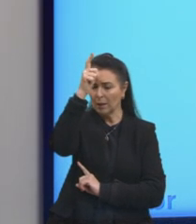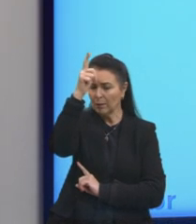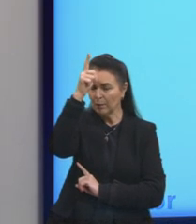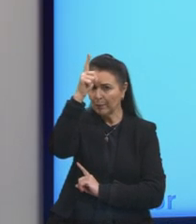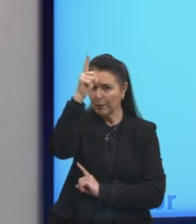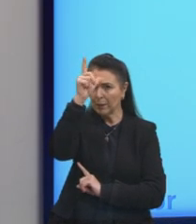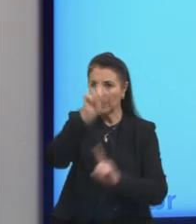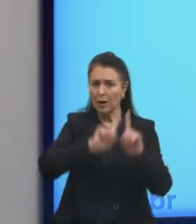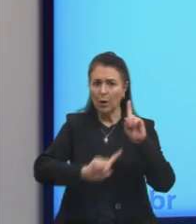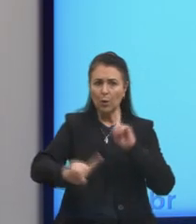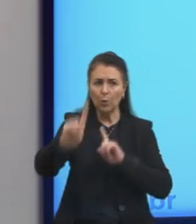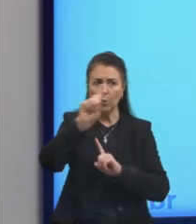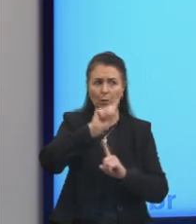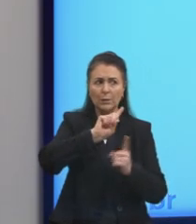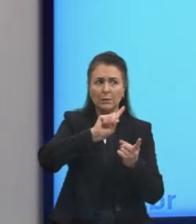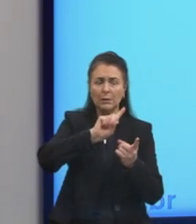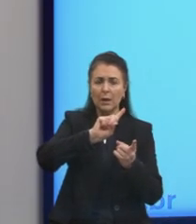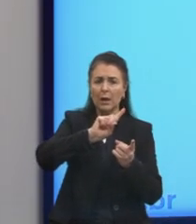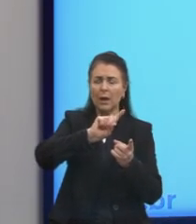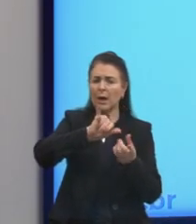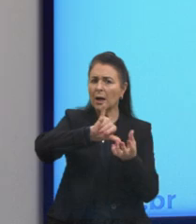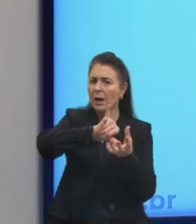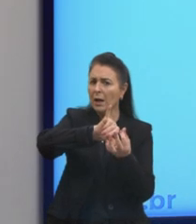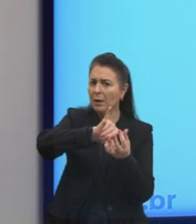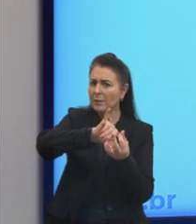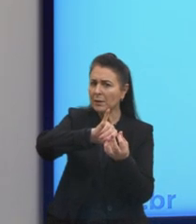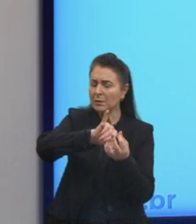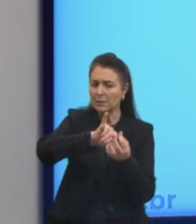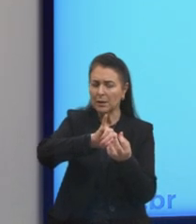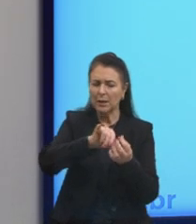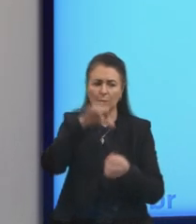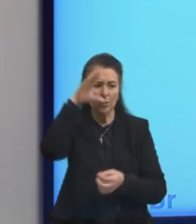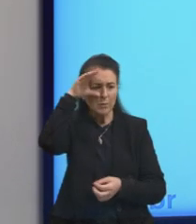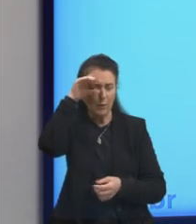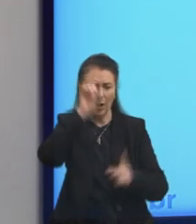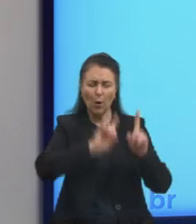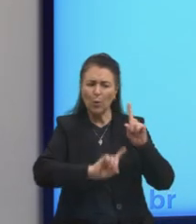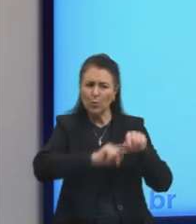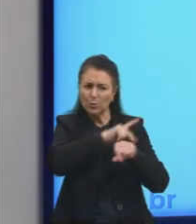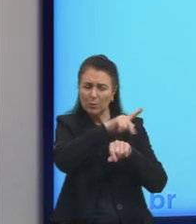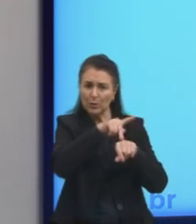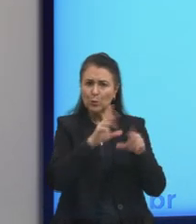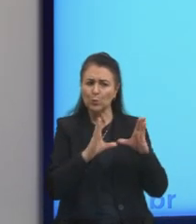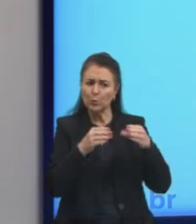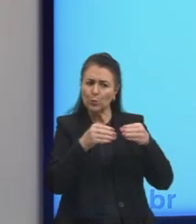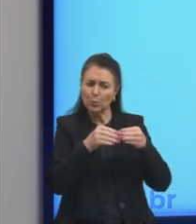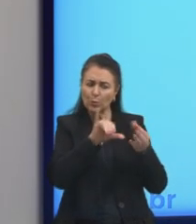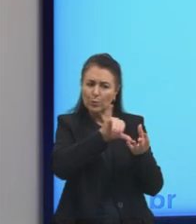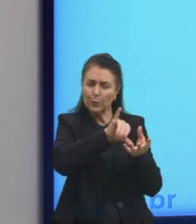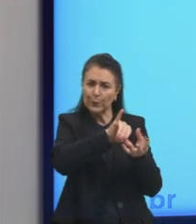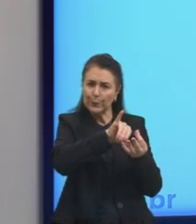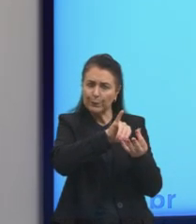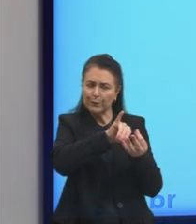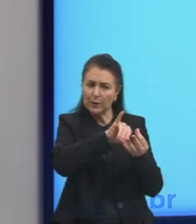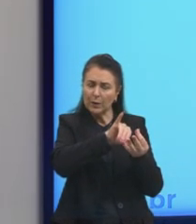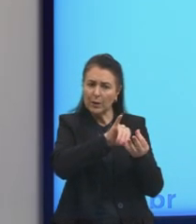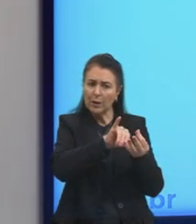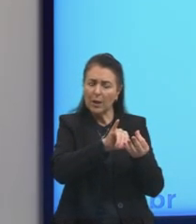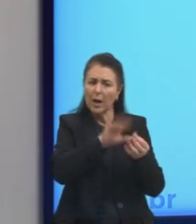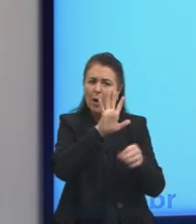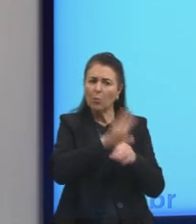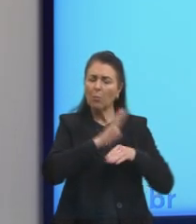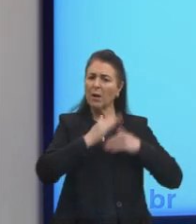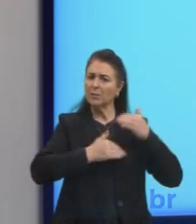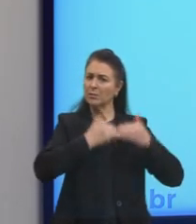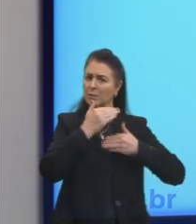algumas alguns capitalistas ele observou que em alguns países os capitalistas eram mais